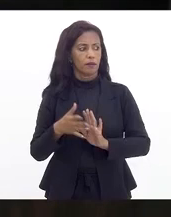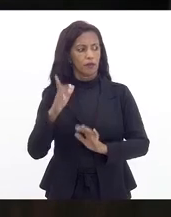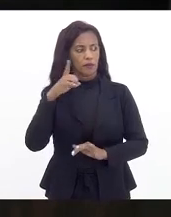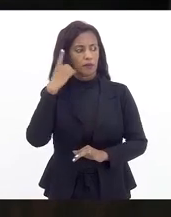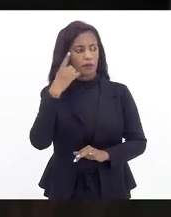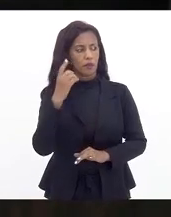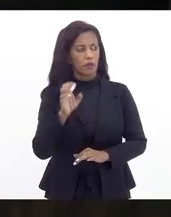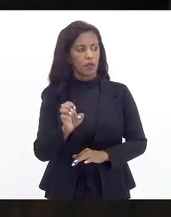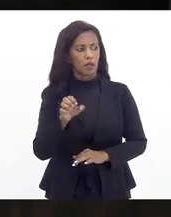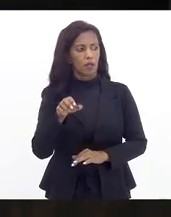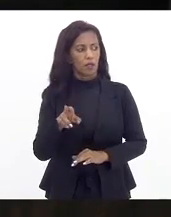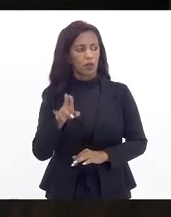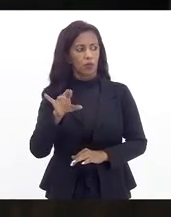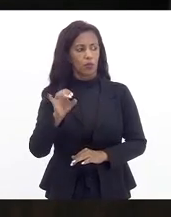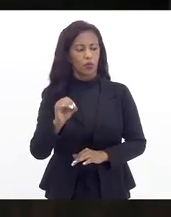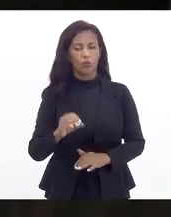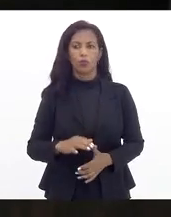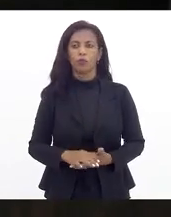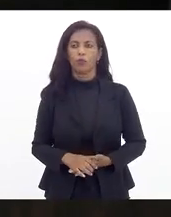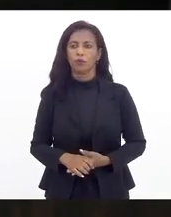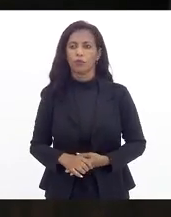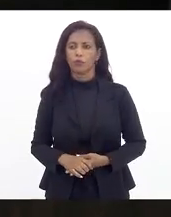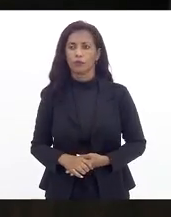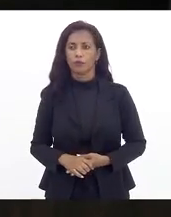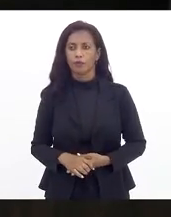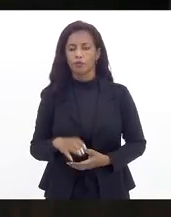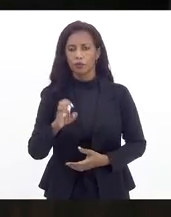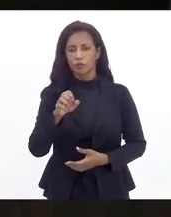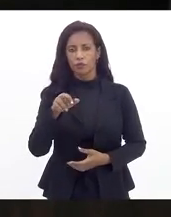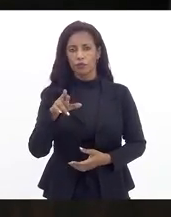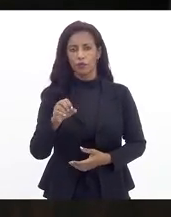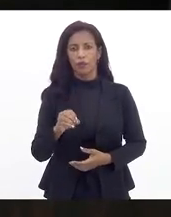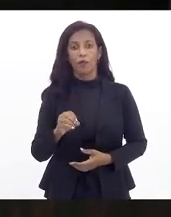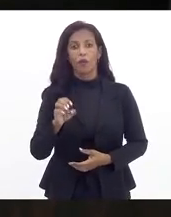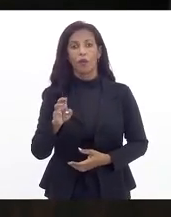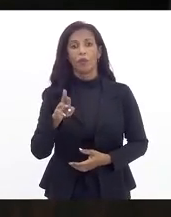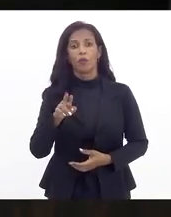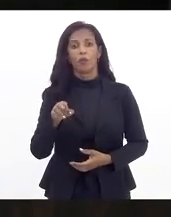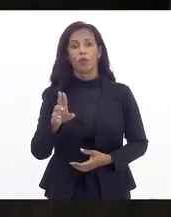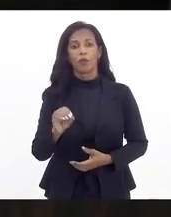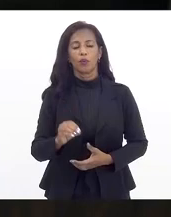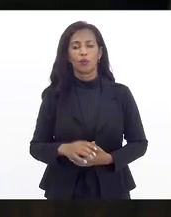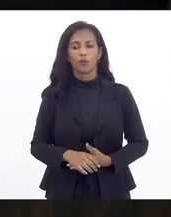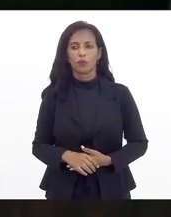deputado Eurico Júnior. Deputado Eurico Júnior. Deputado Bruno Dauaire.